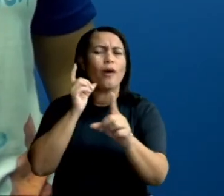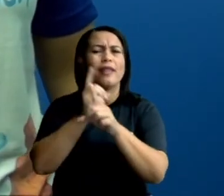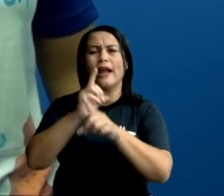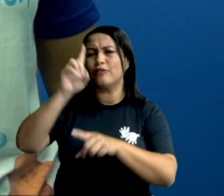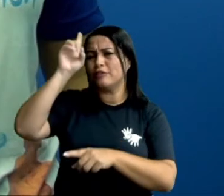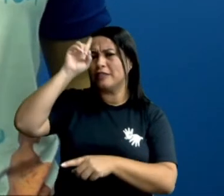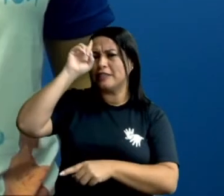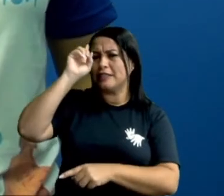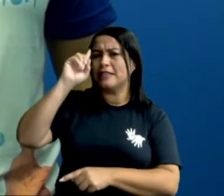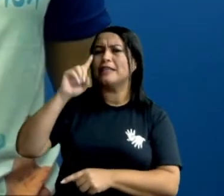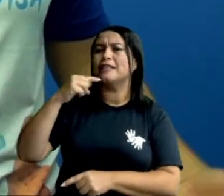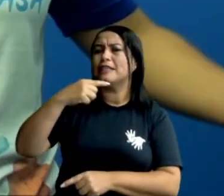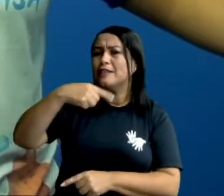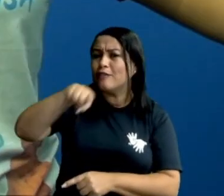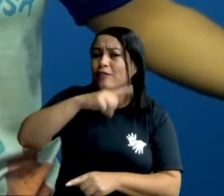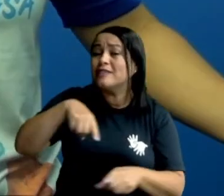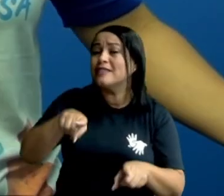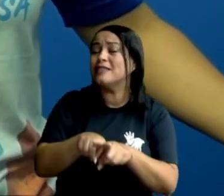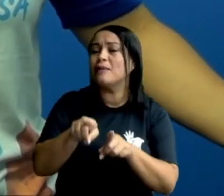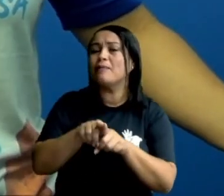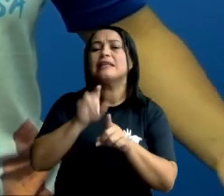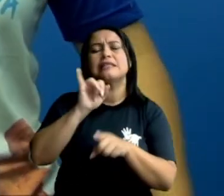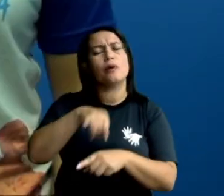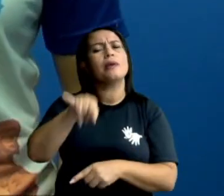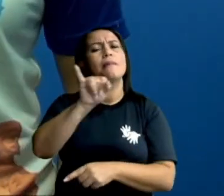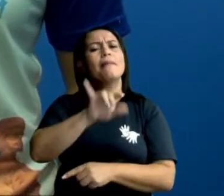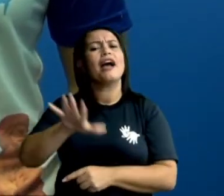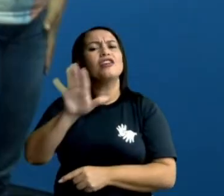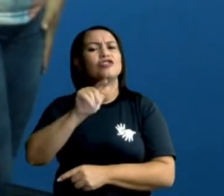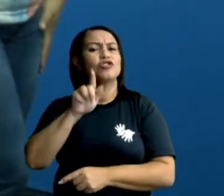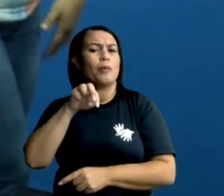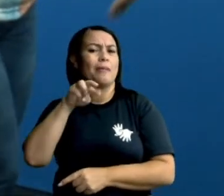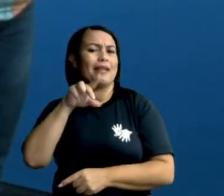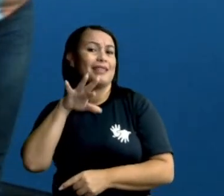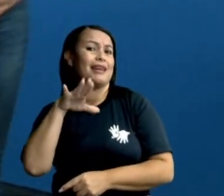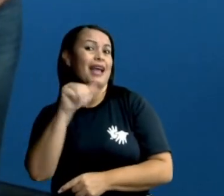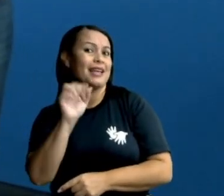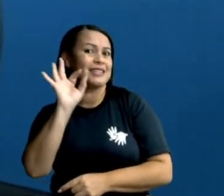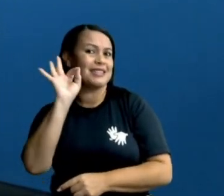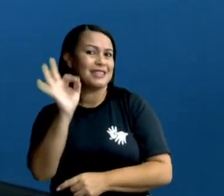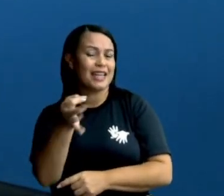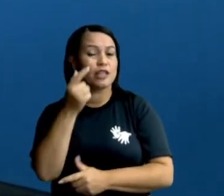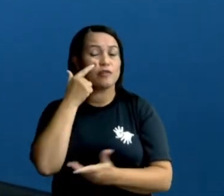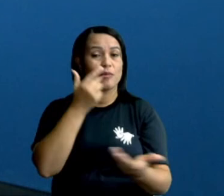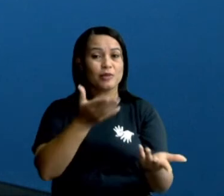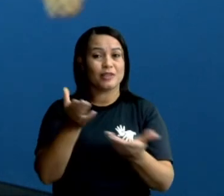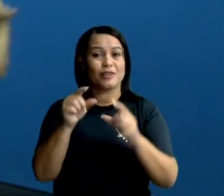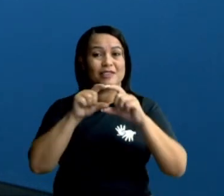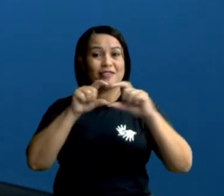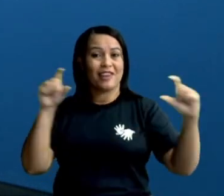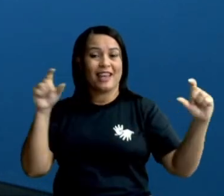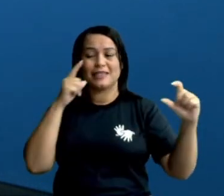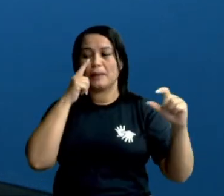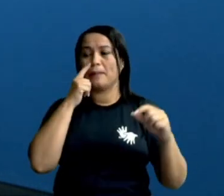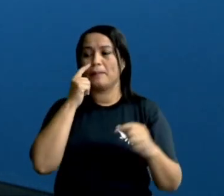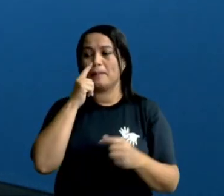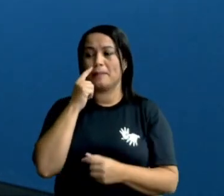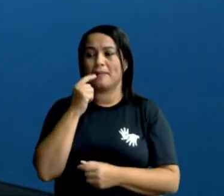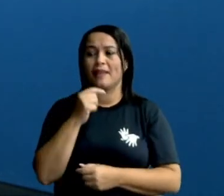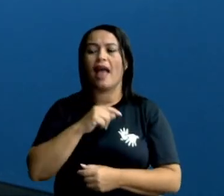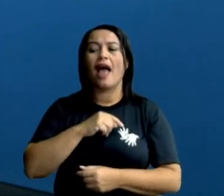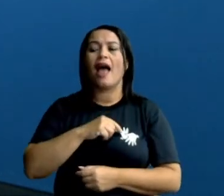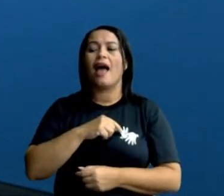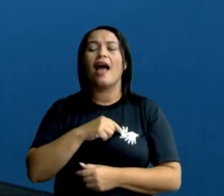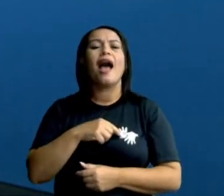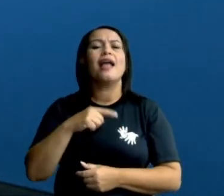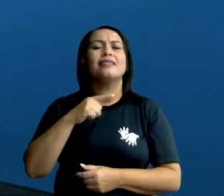dia de vocês e que são figuras geométricas, tá certo? Então, vamos à nossa frase. As